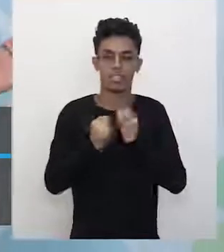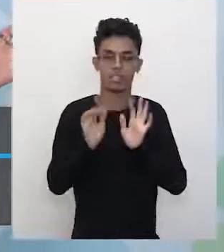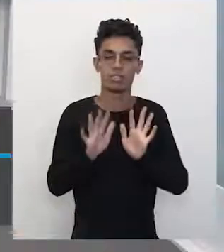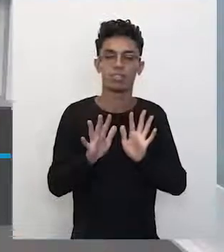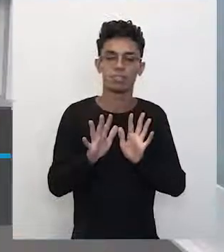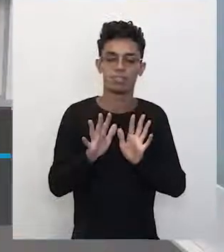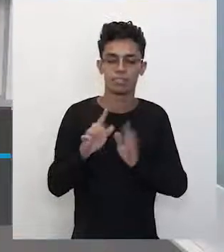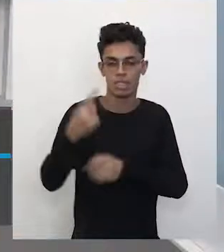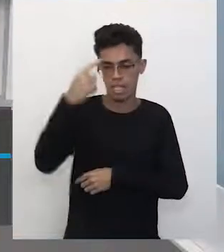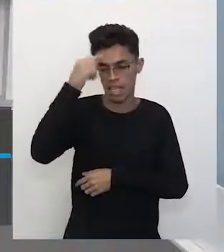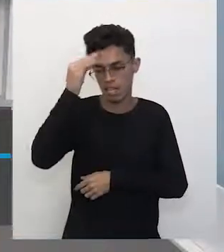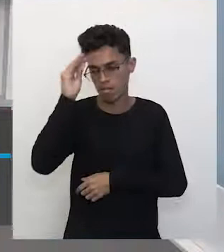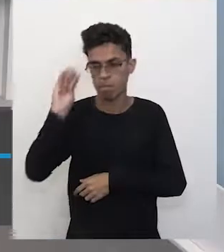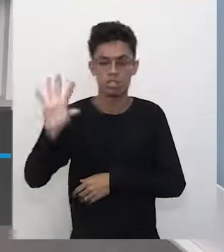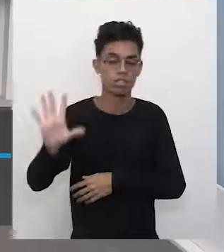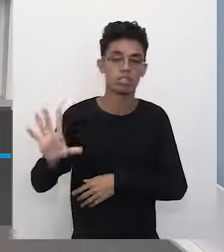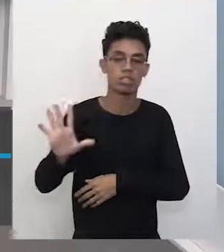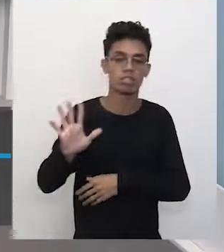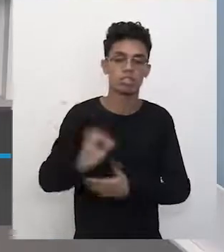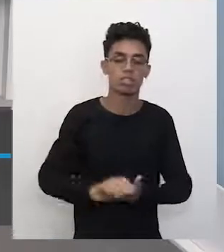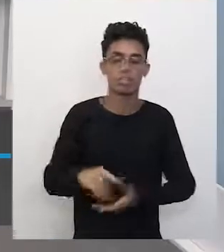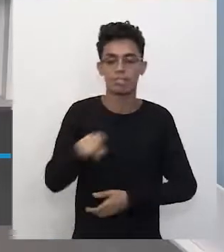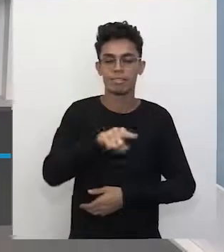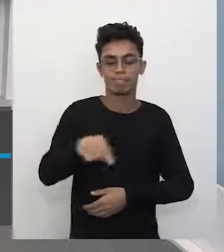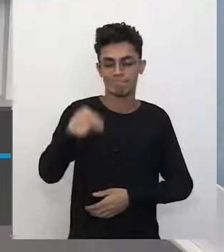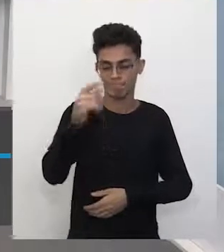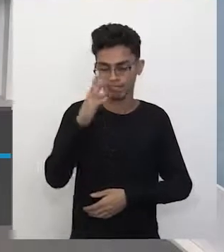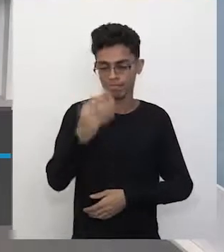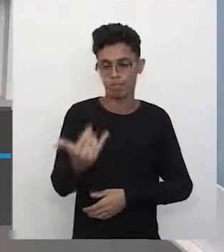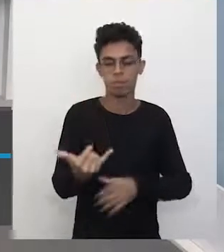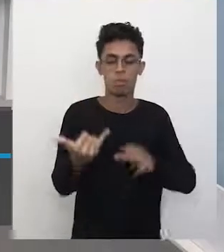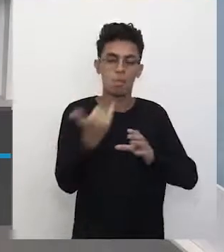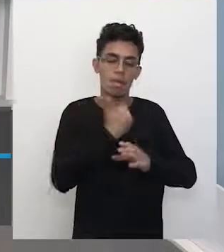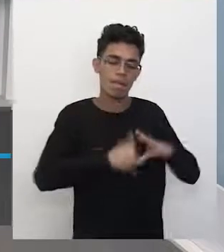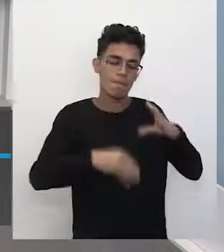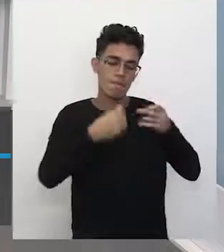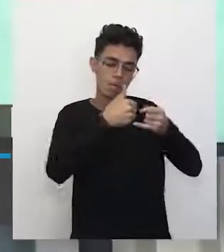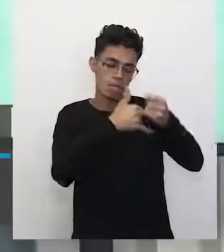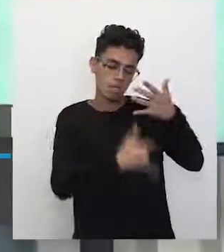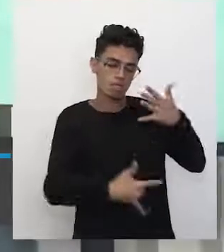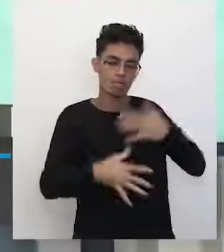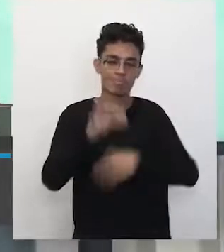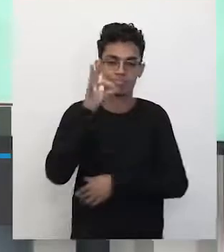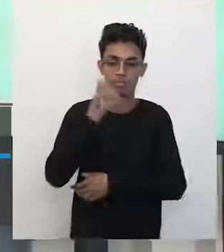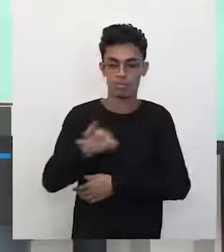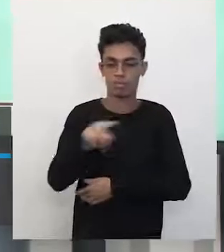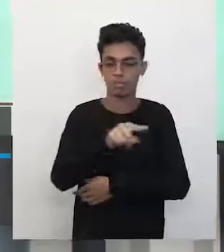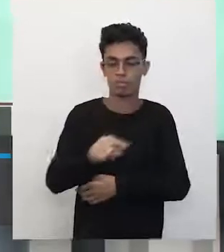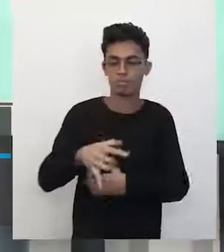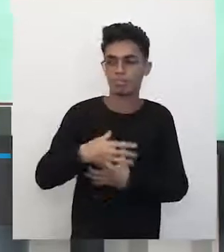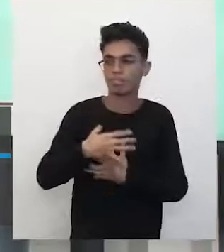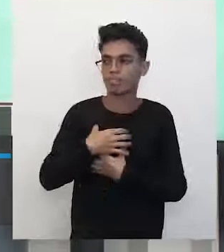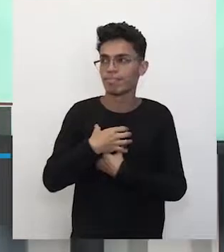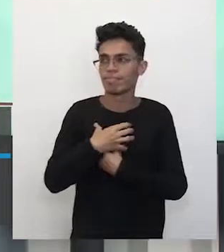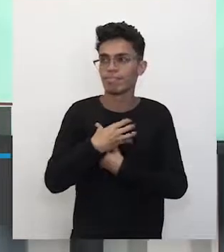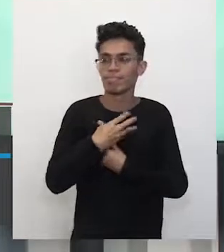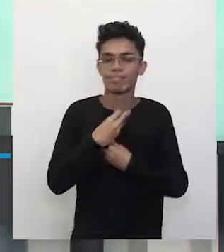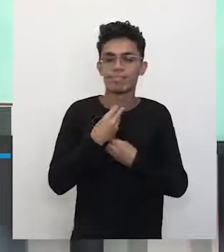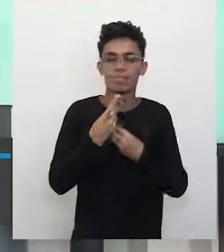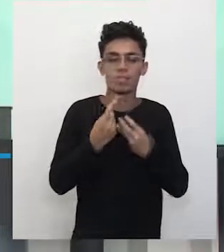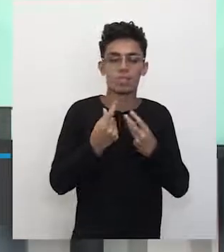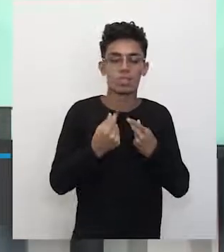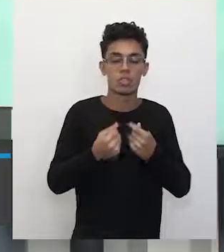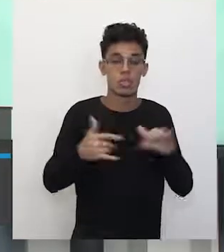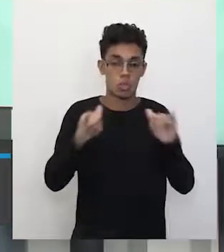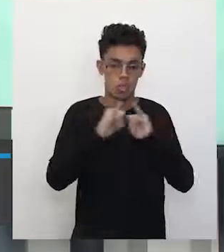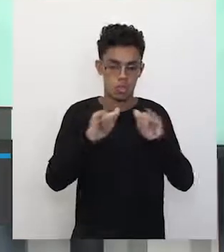questão. Exatamente. Então, como vocês bem colocaram, né, no retorno dessa sensibilização, né, vocês